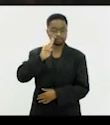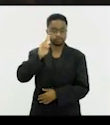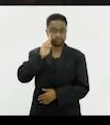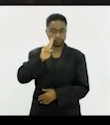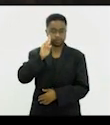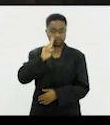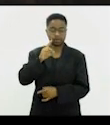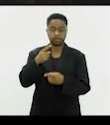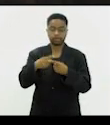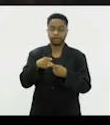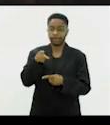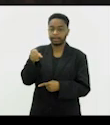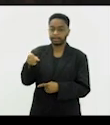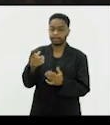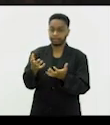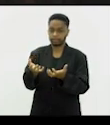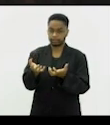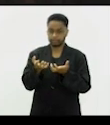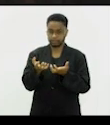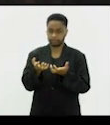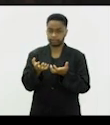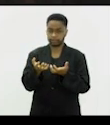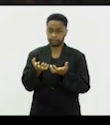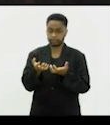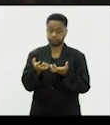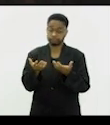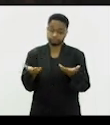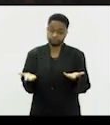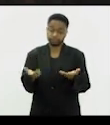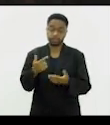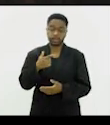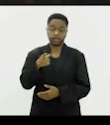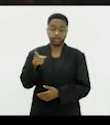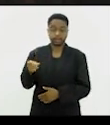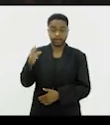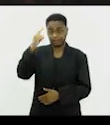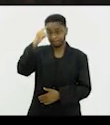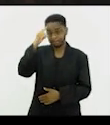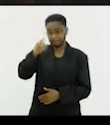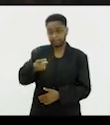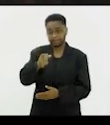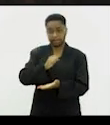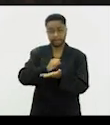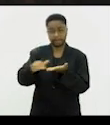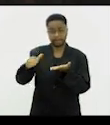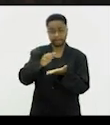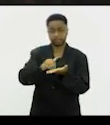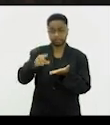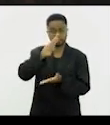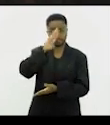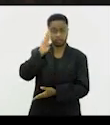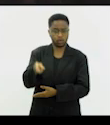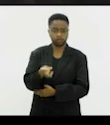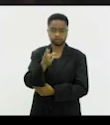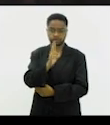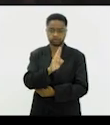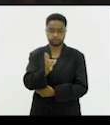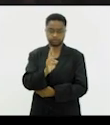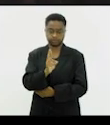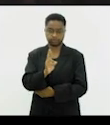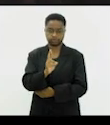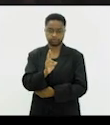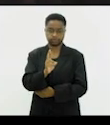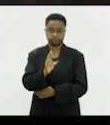ele quer. E manda imediatamente gastar sei lá quantos milhões de reais